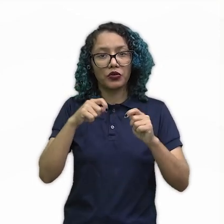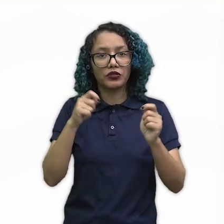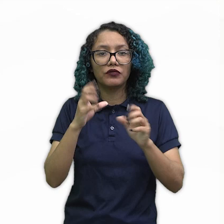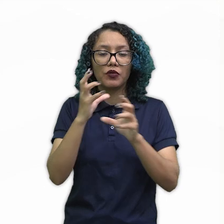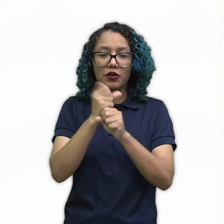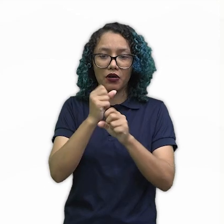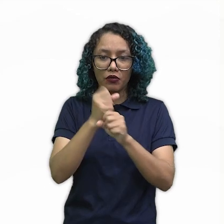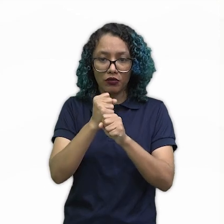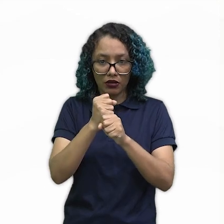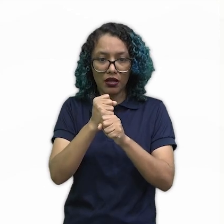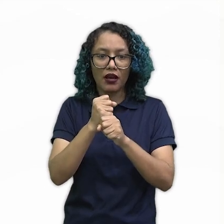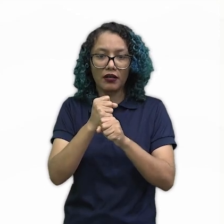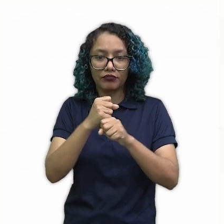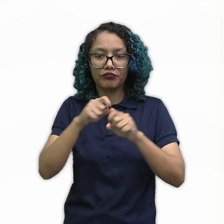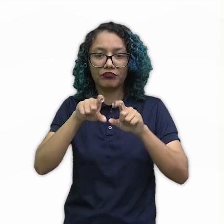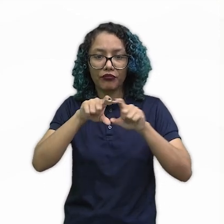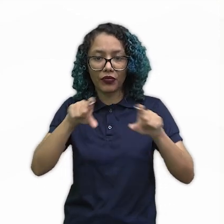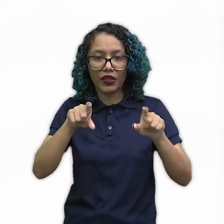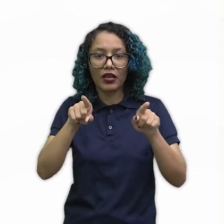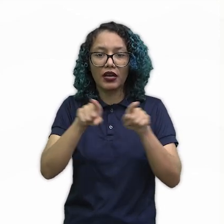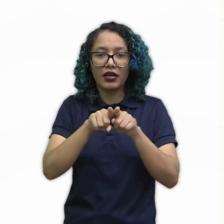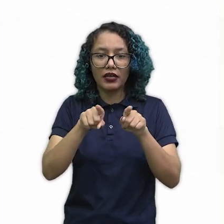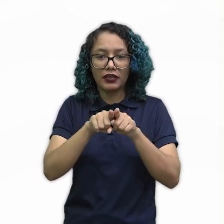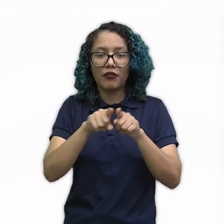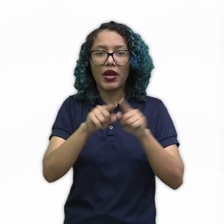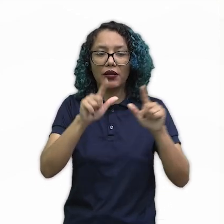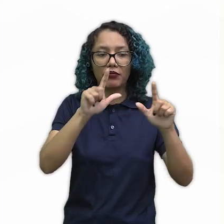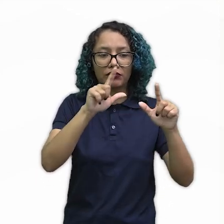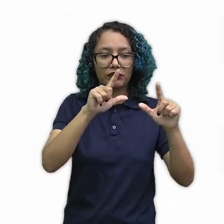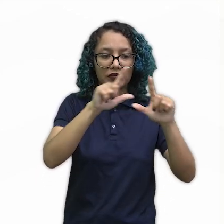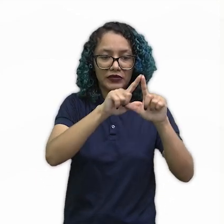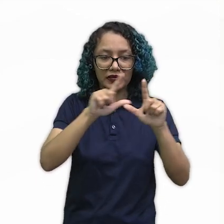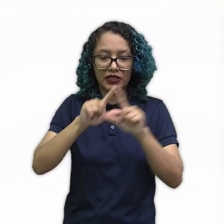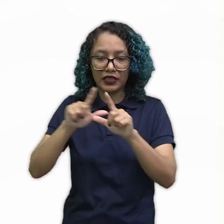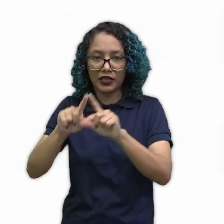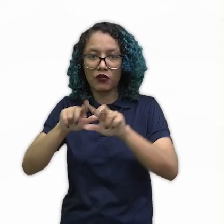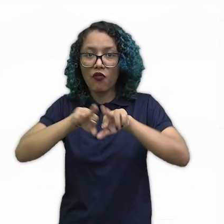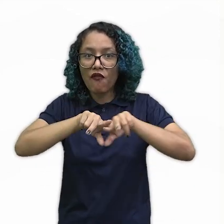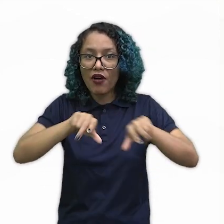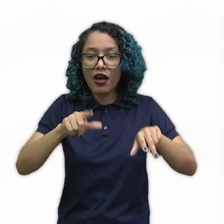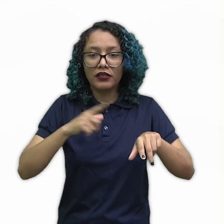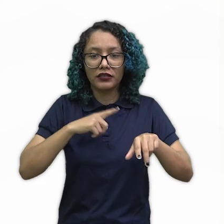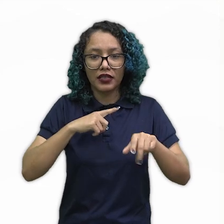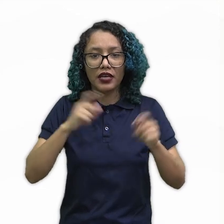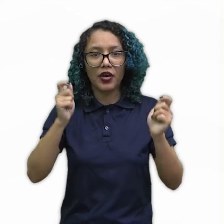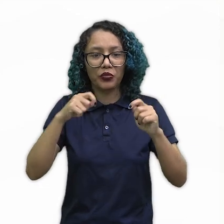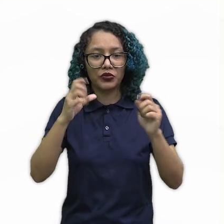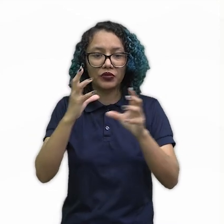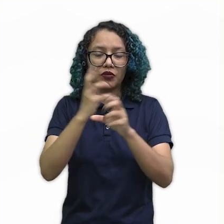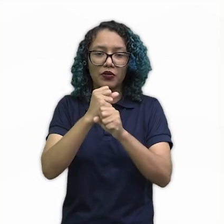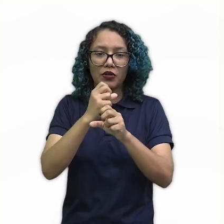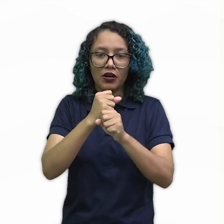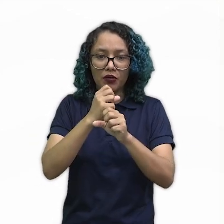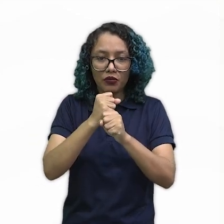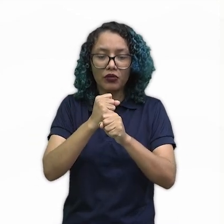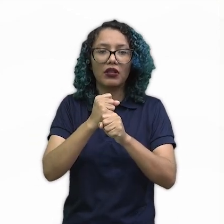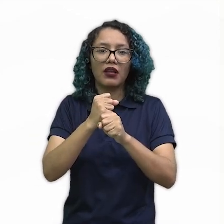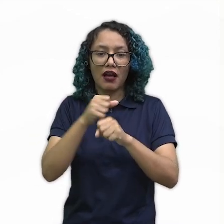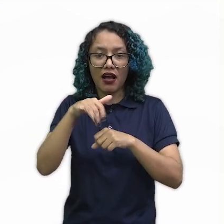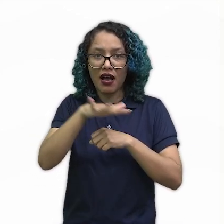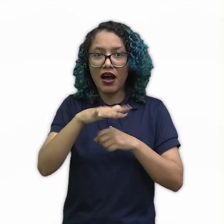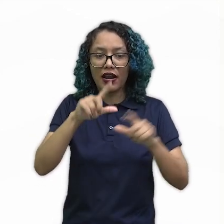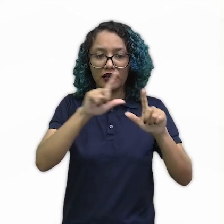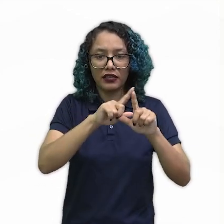fórmula ou o hexágono ele é formado por vários triângulos. Então, você pode calcular a área de um dos triângulos e aí